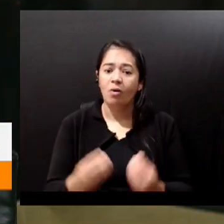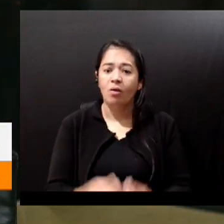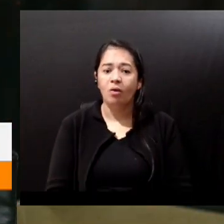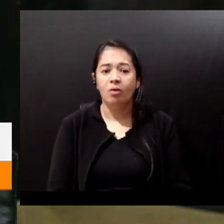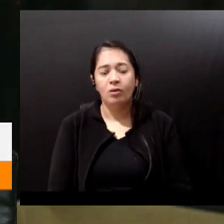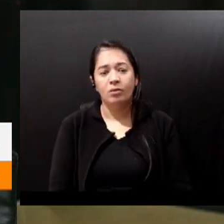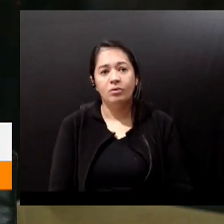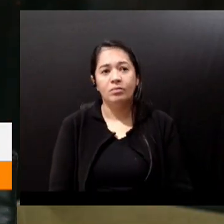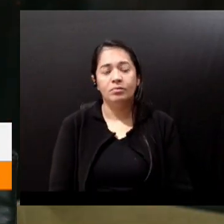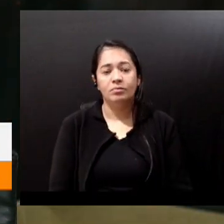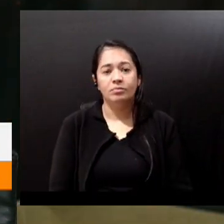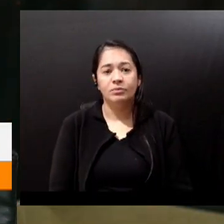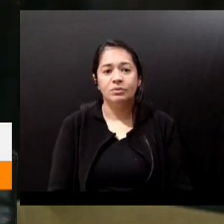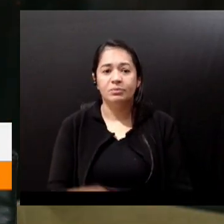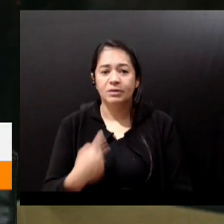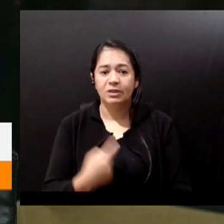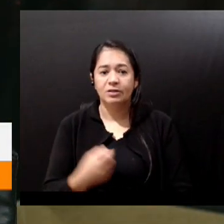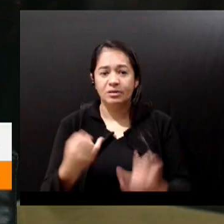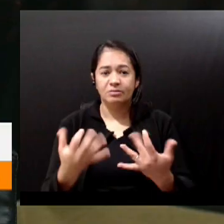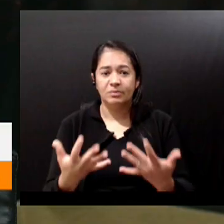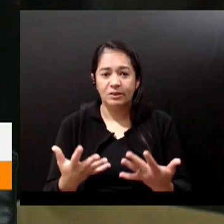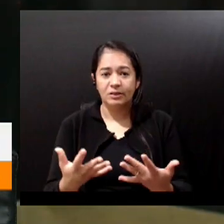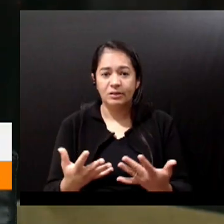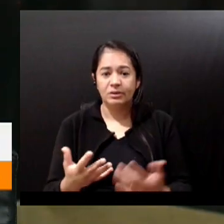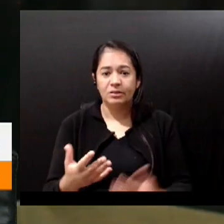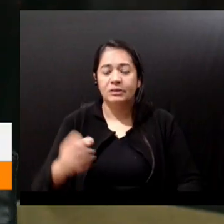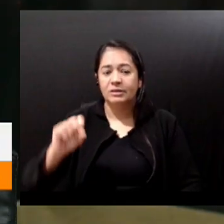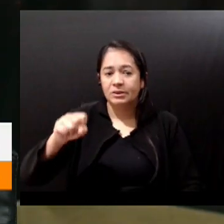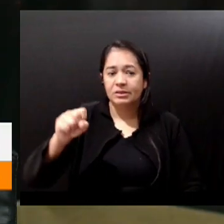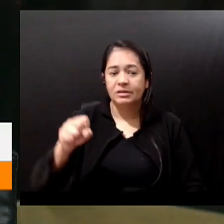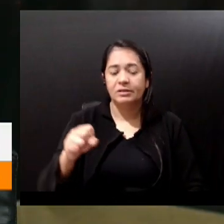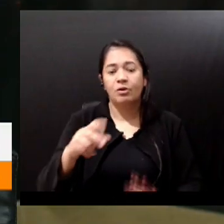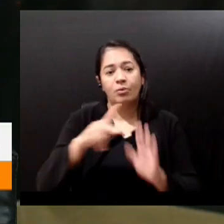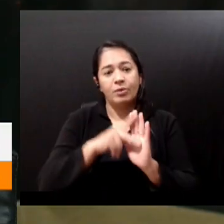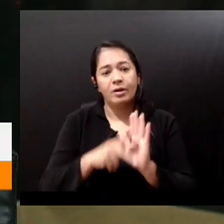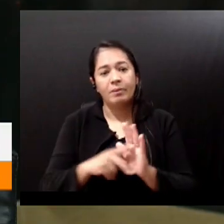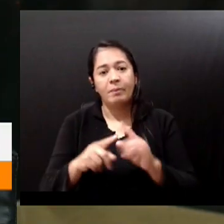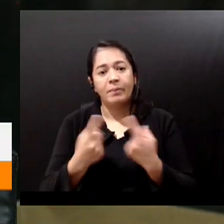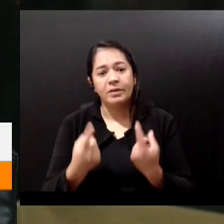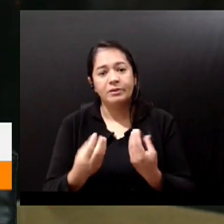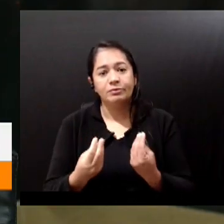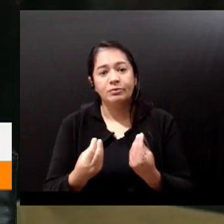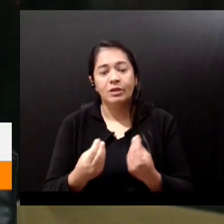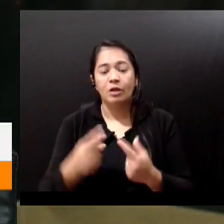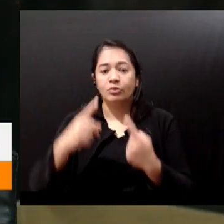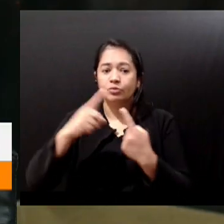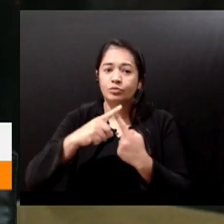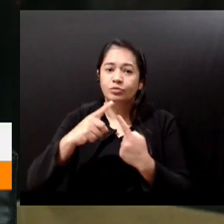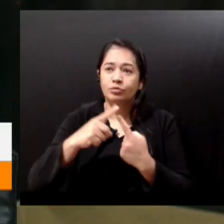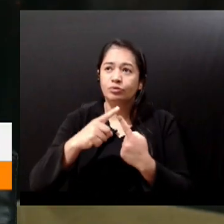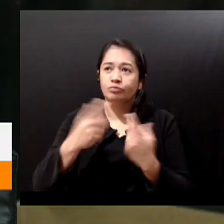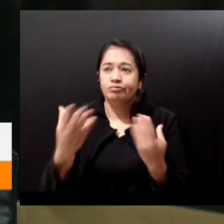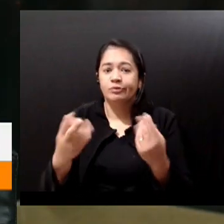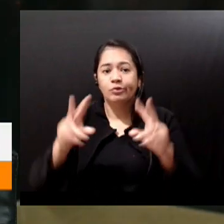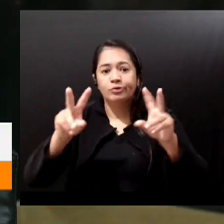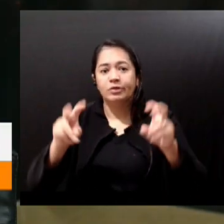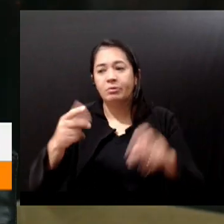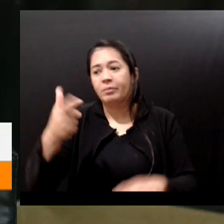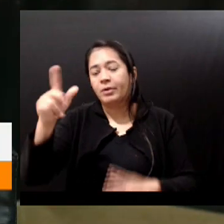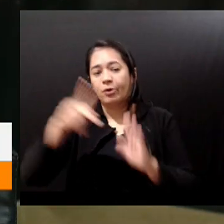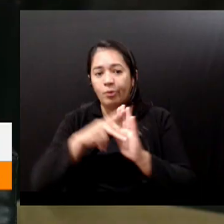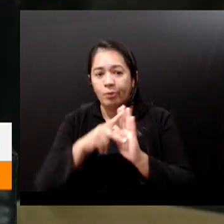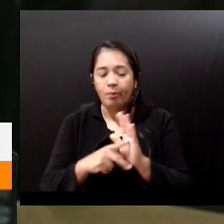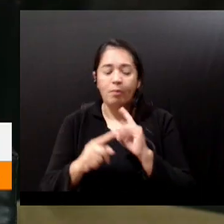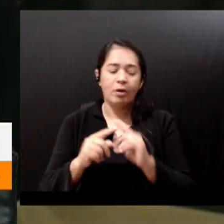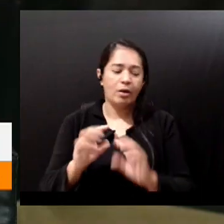não tem muito a ver, tem a ver também, né, com o programa, claro, mas eu acho que é um assunto para um próximo programa, porque é coisa que acontece no nosso dia a dia